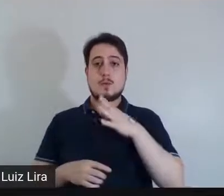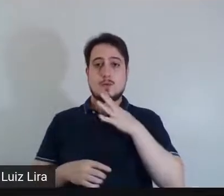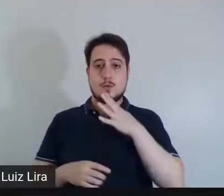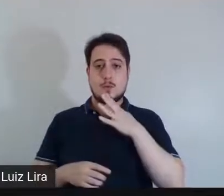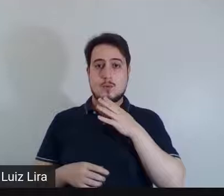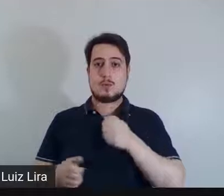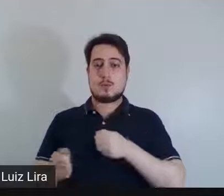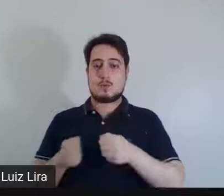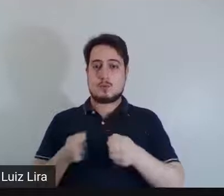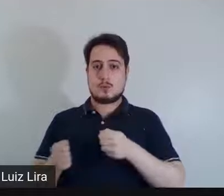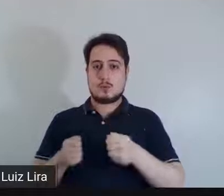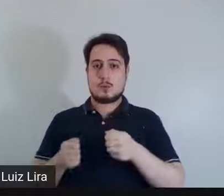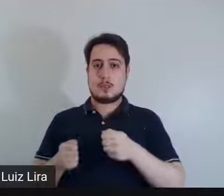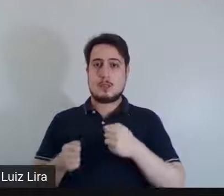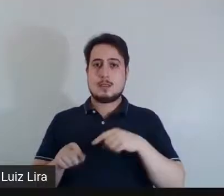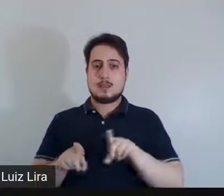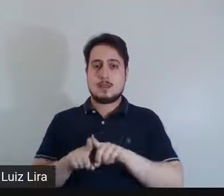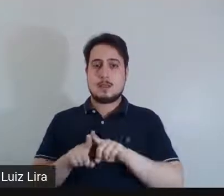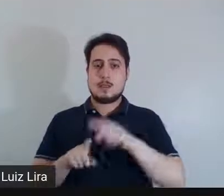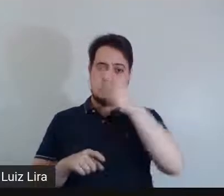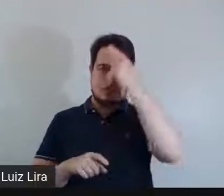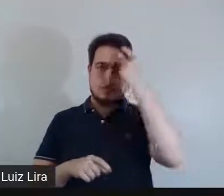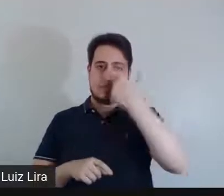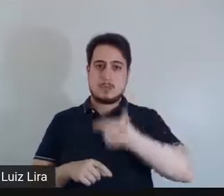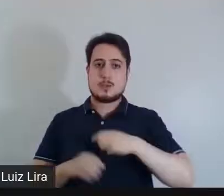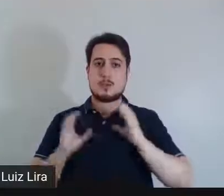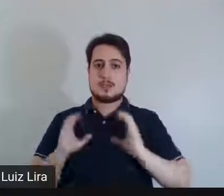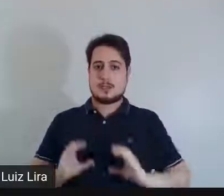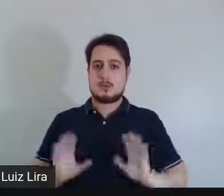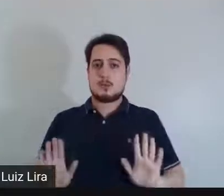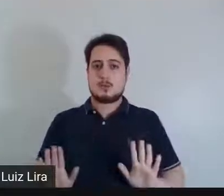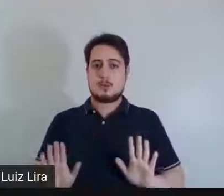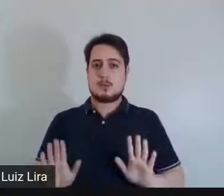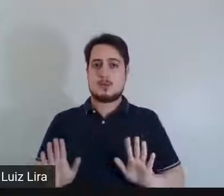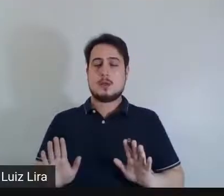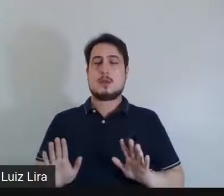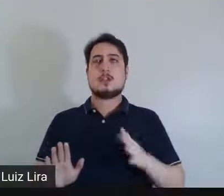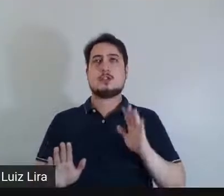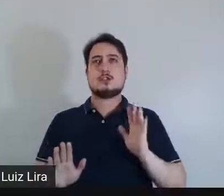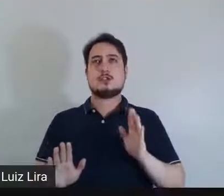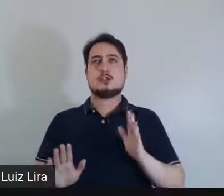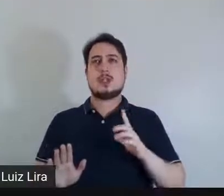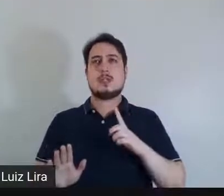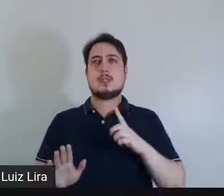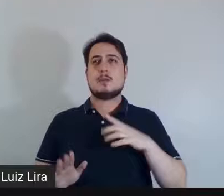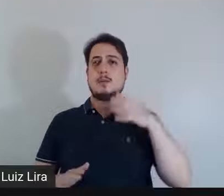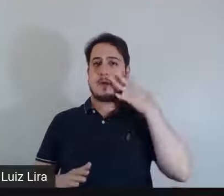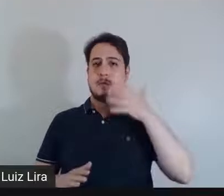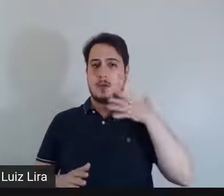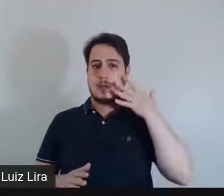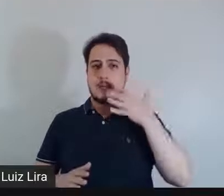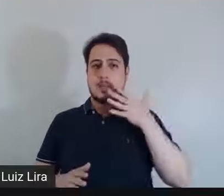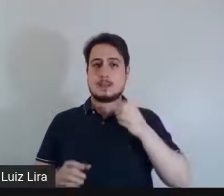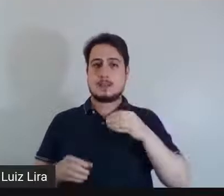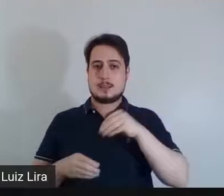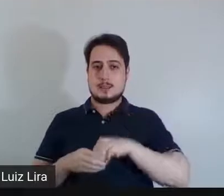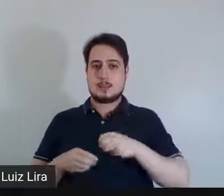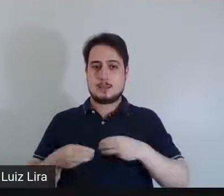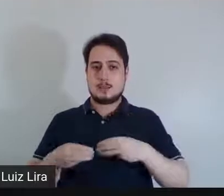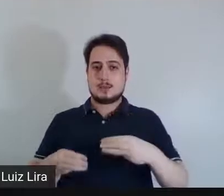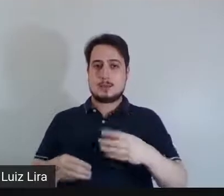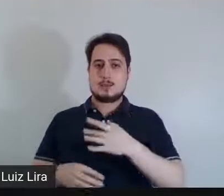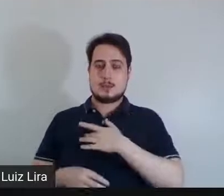controle até como cidadão. Numa das palestras, eu dei primeiramente uma palestra no Ministério da Saúde, a CGU